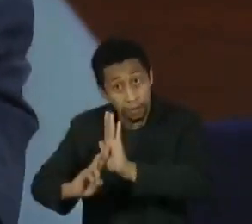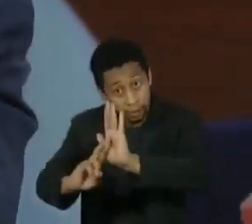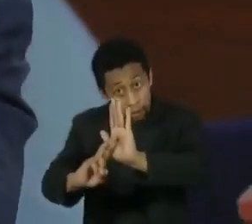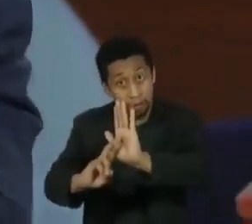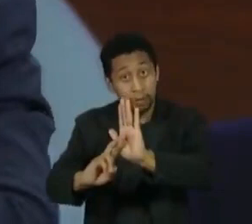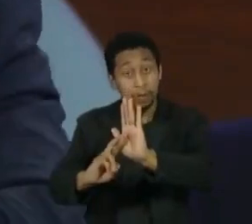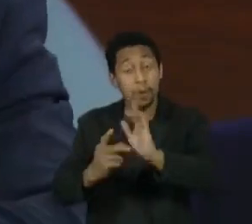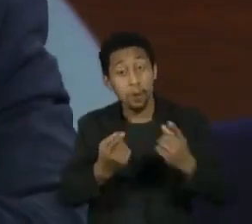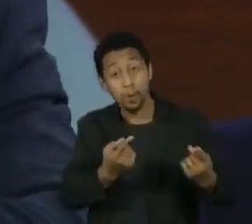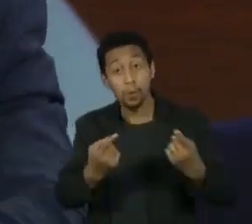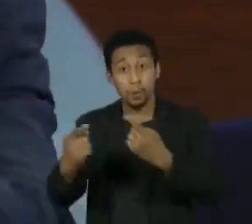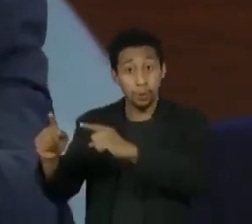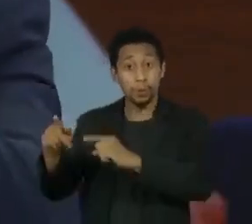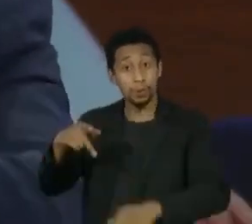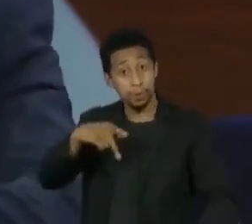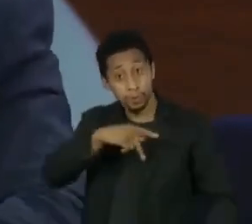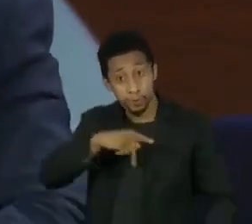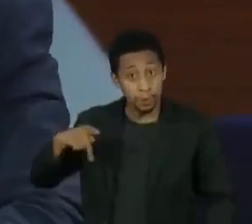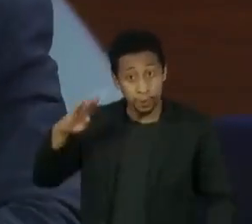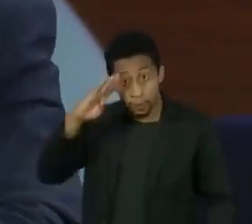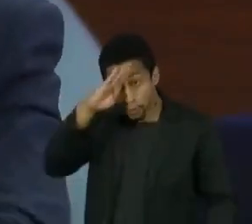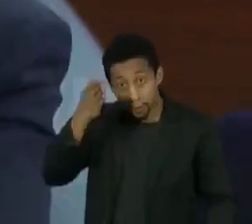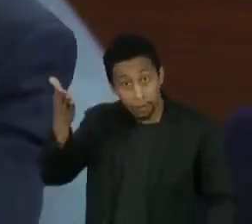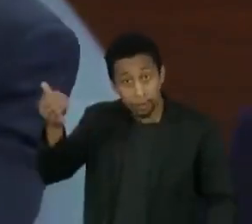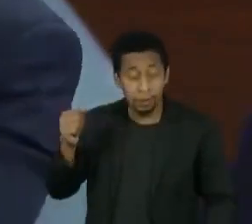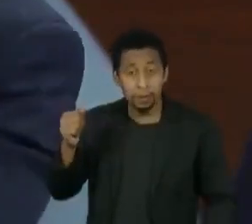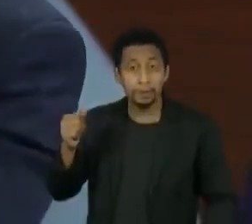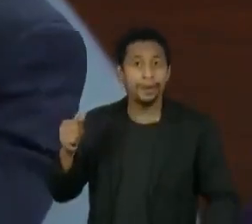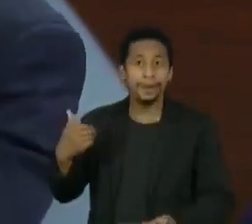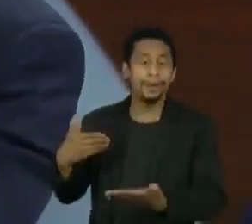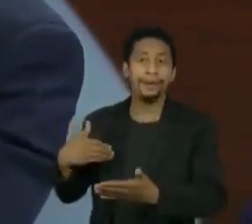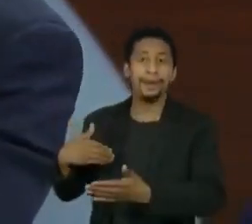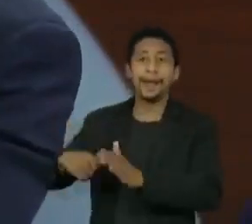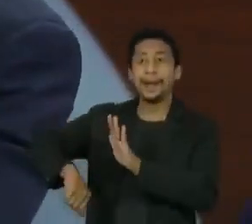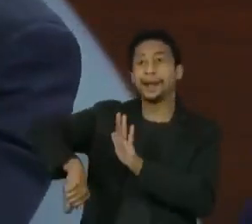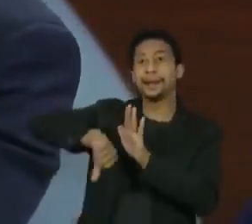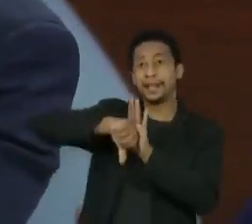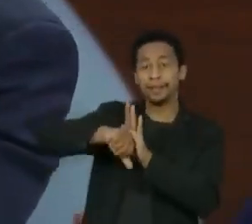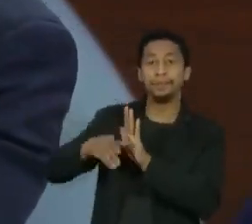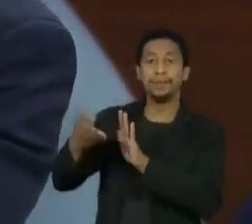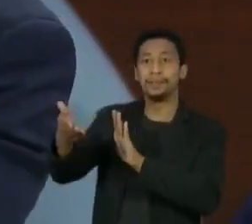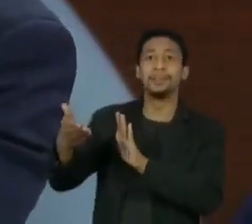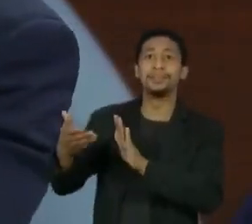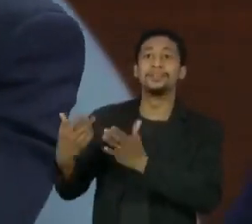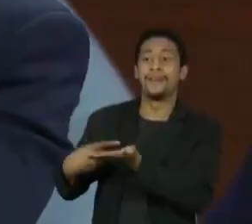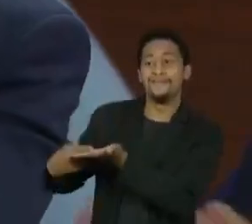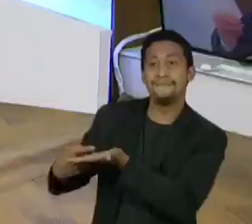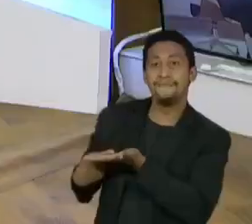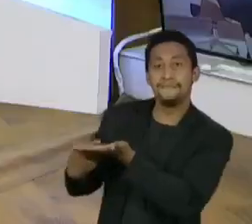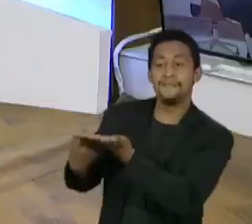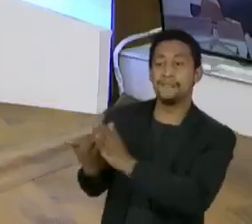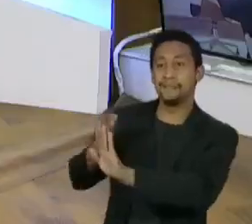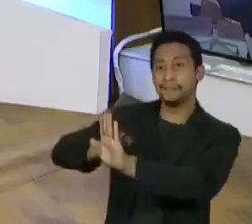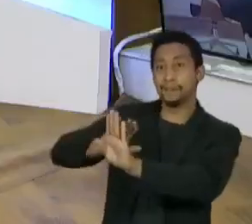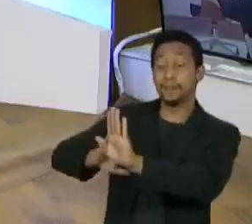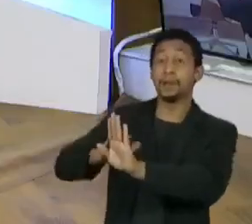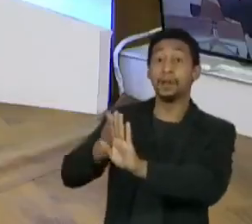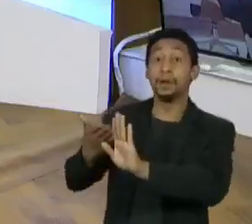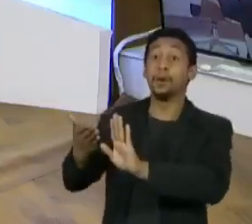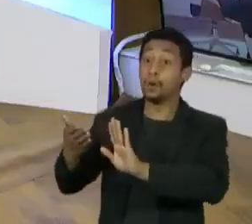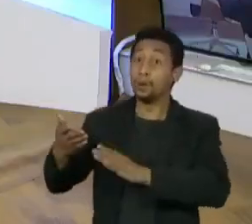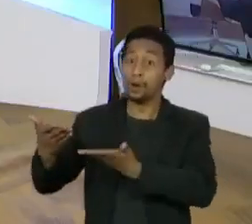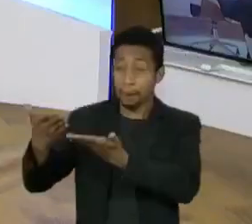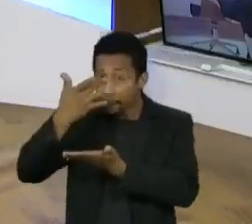o presidente da República por crime de prevaricação, quando um servidor público efetivo do Ministério da Saúde vá à presença